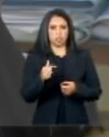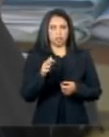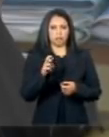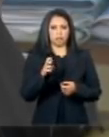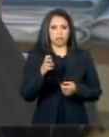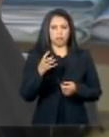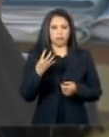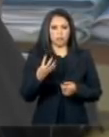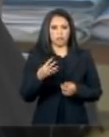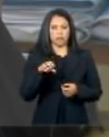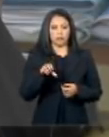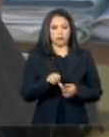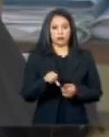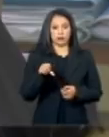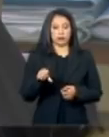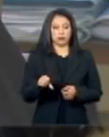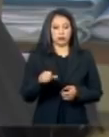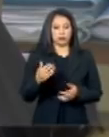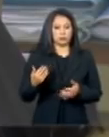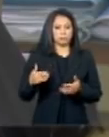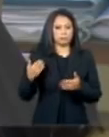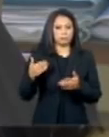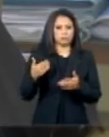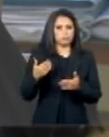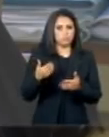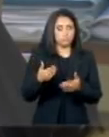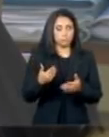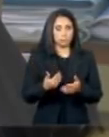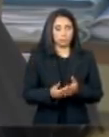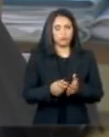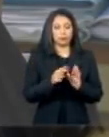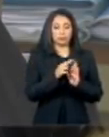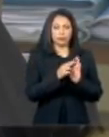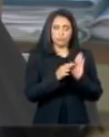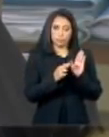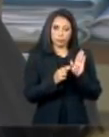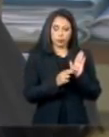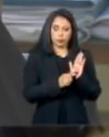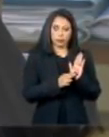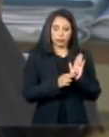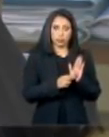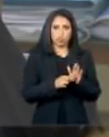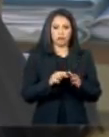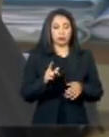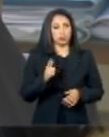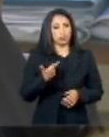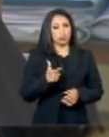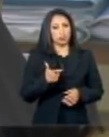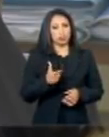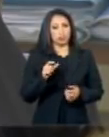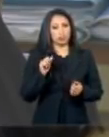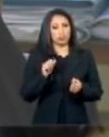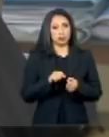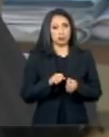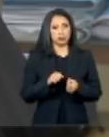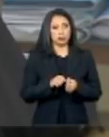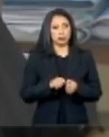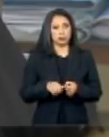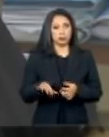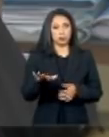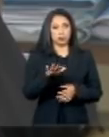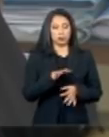ultrapassado o prazo decadencial da norma referida sem que o ato impugnado fosse expurgado do universo